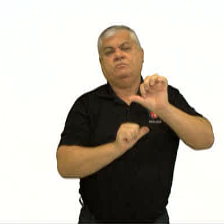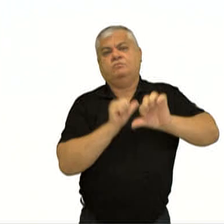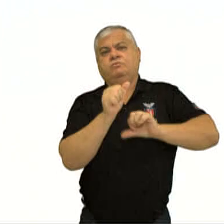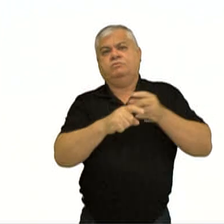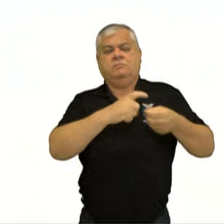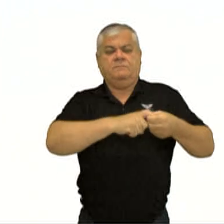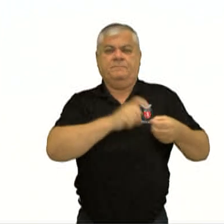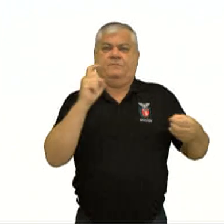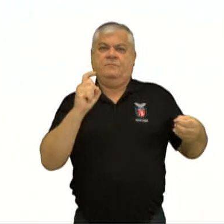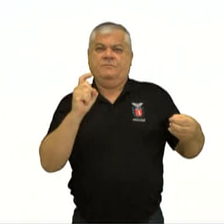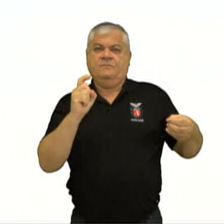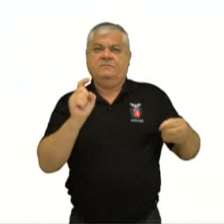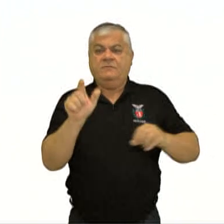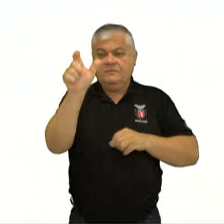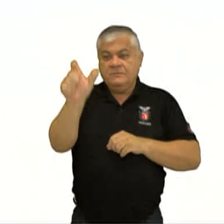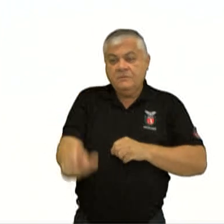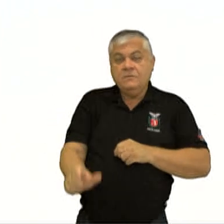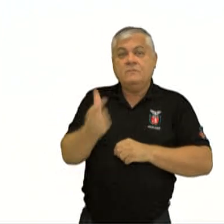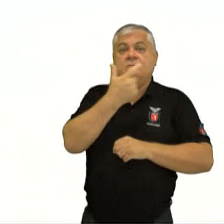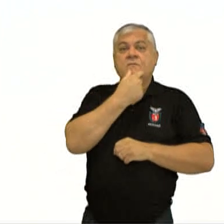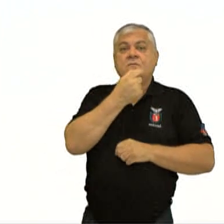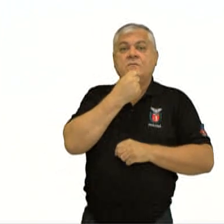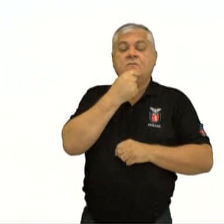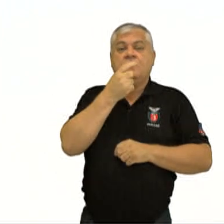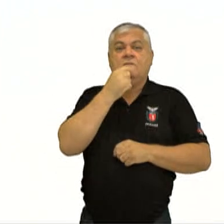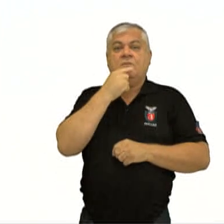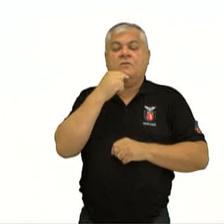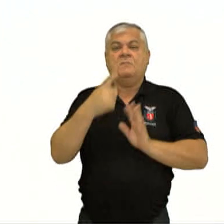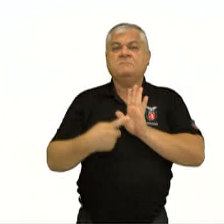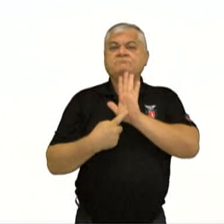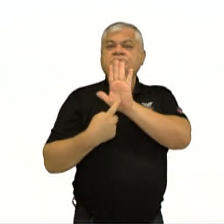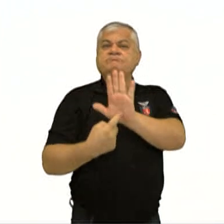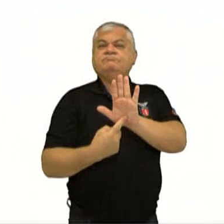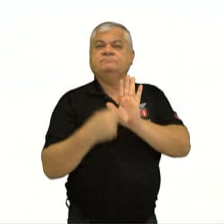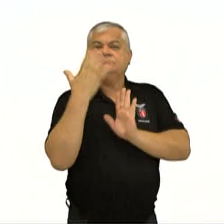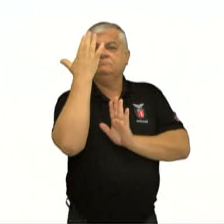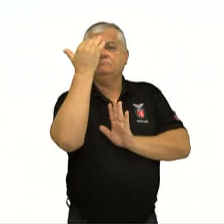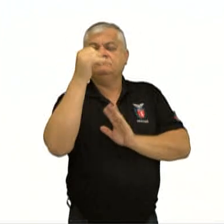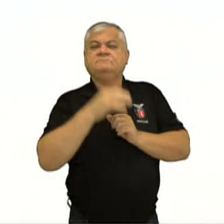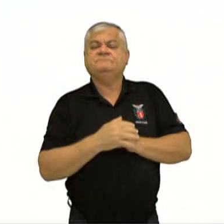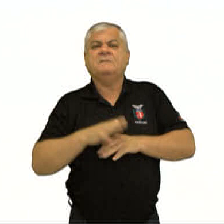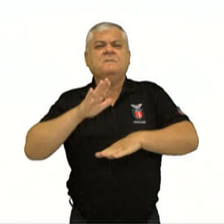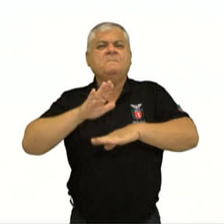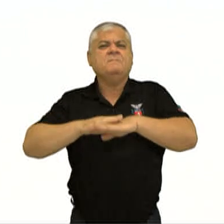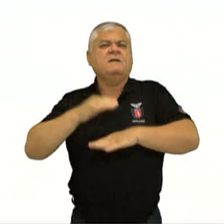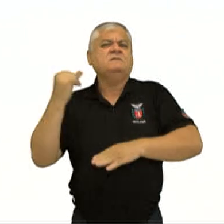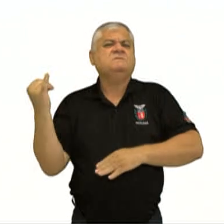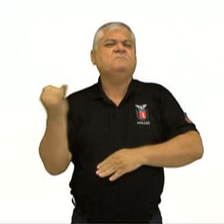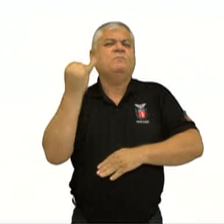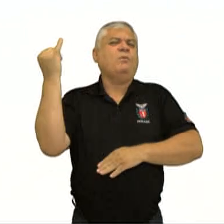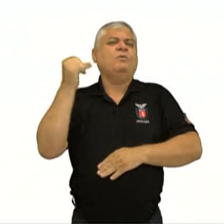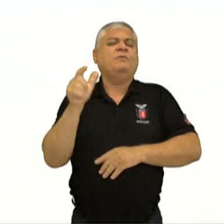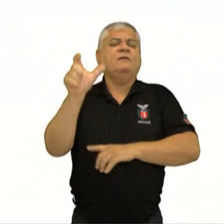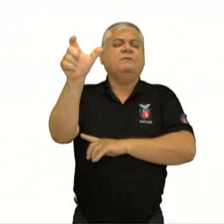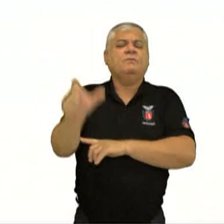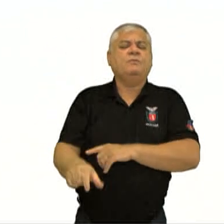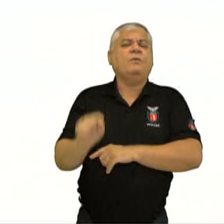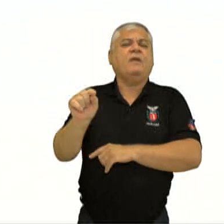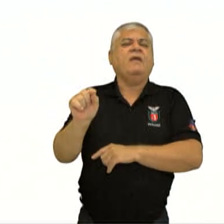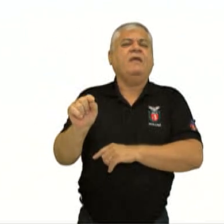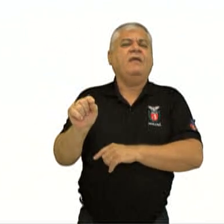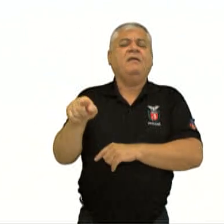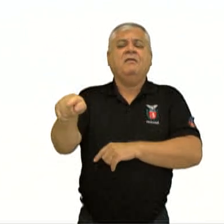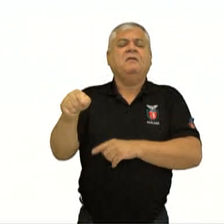O homem passa a protagonizar. Qual o grande personagem que ganhou importância nessa época e qual sua